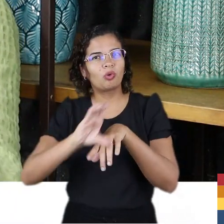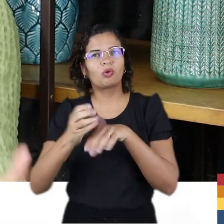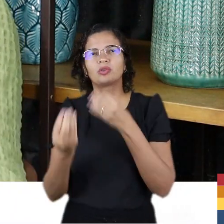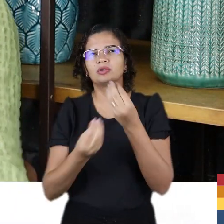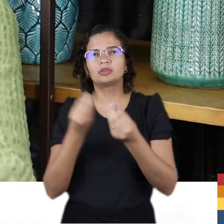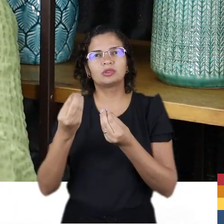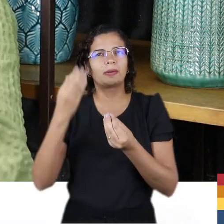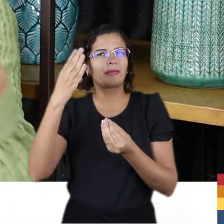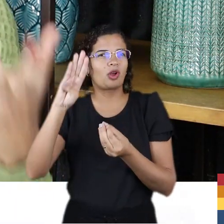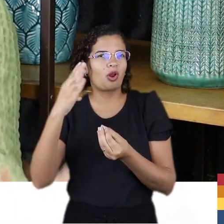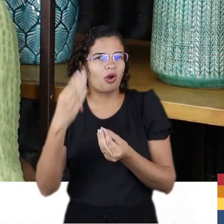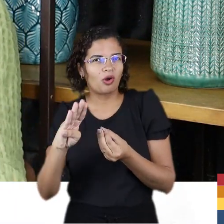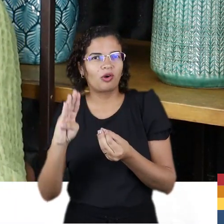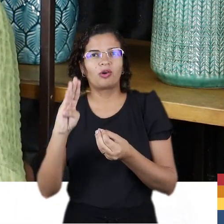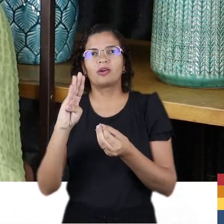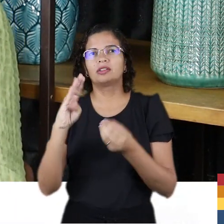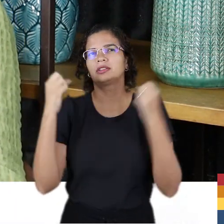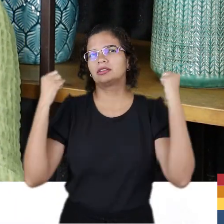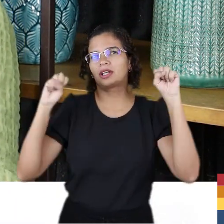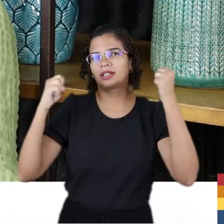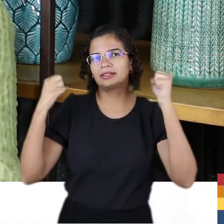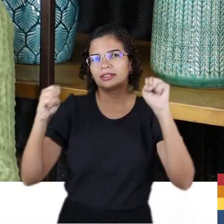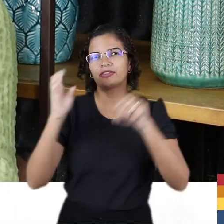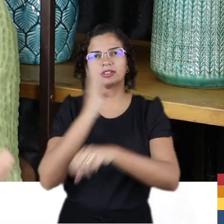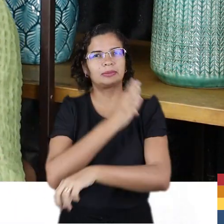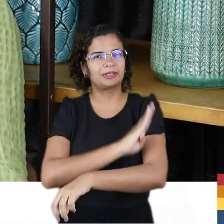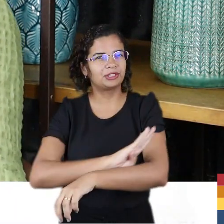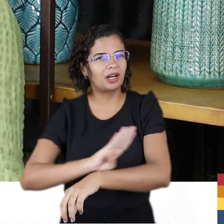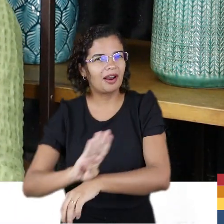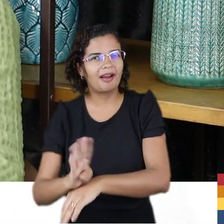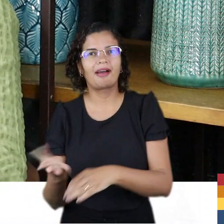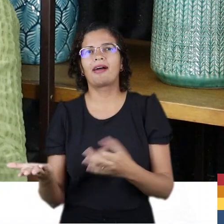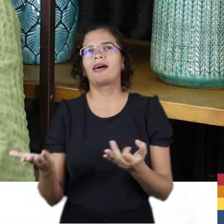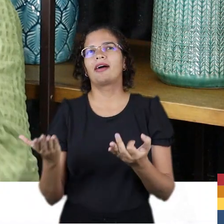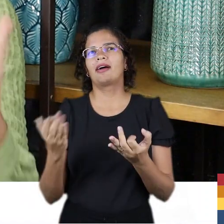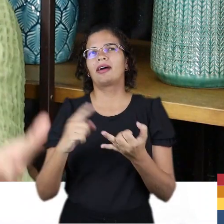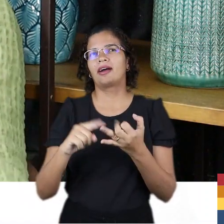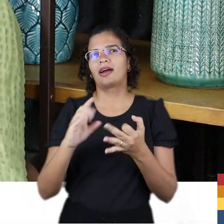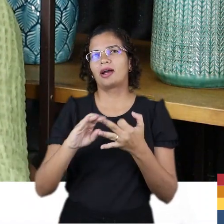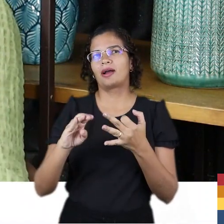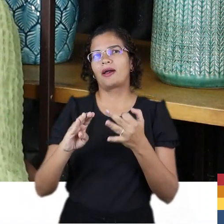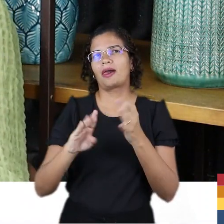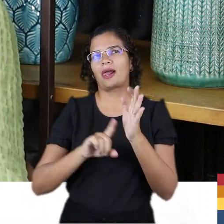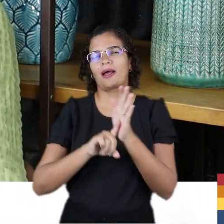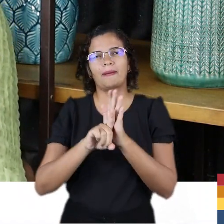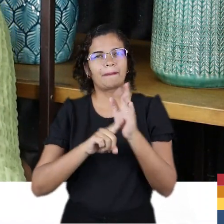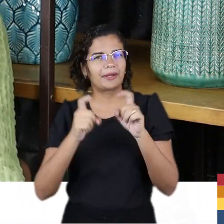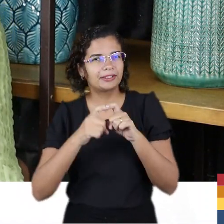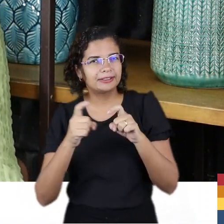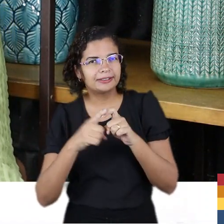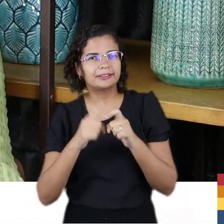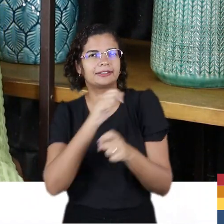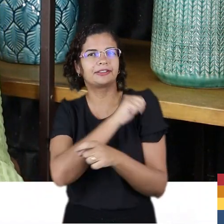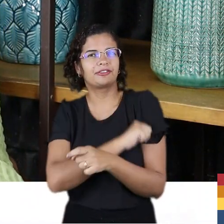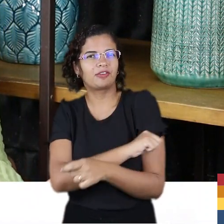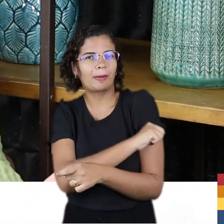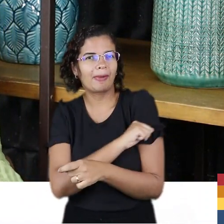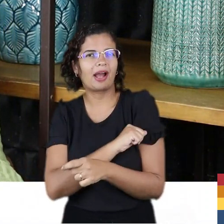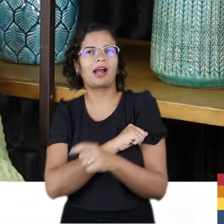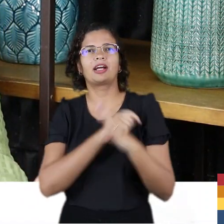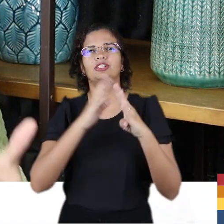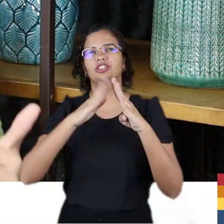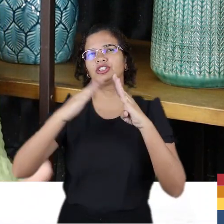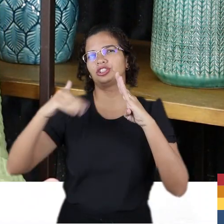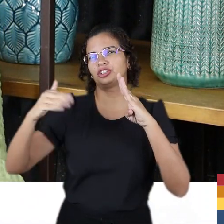eixos, em outras estruturas do nosso país, a exemplo, os cursos de relações exteriores, enfim. Então a